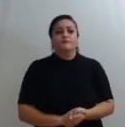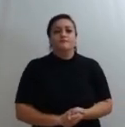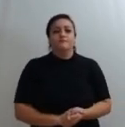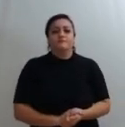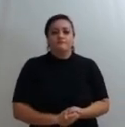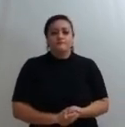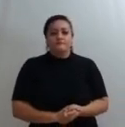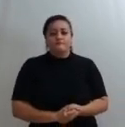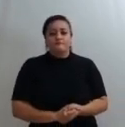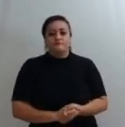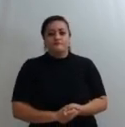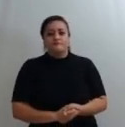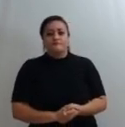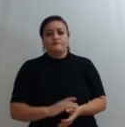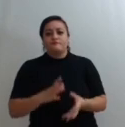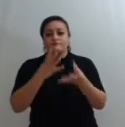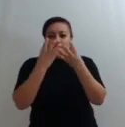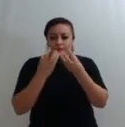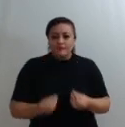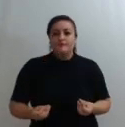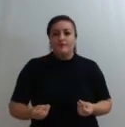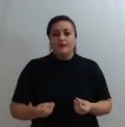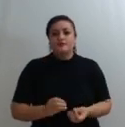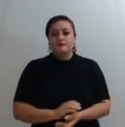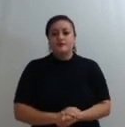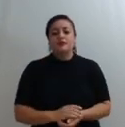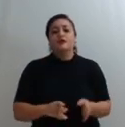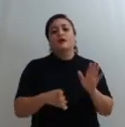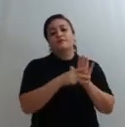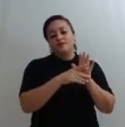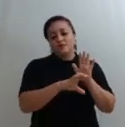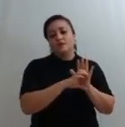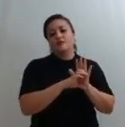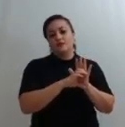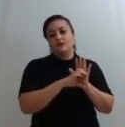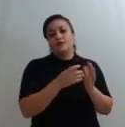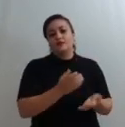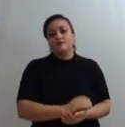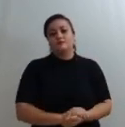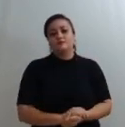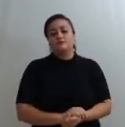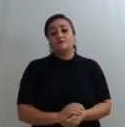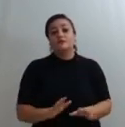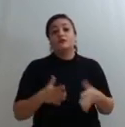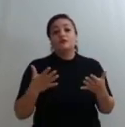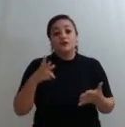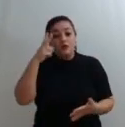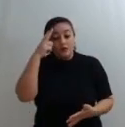a concessão da cautelar. E aí, lendo aqui,